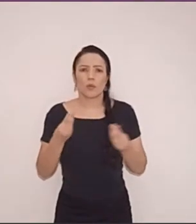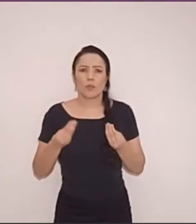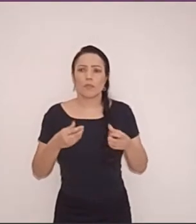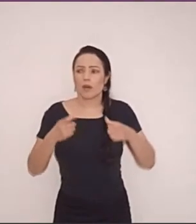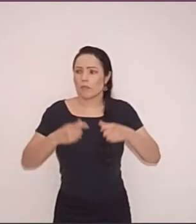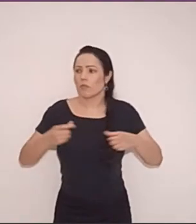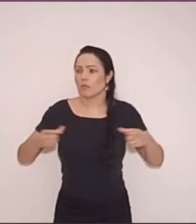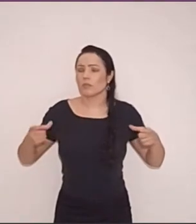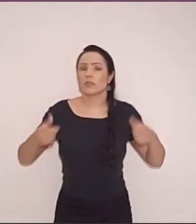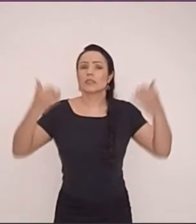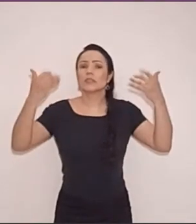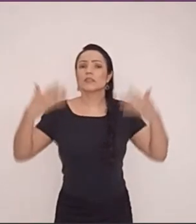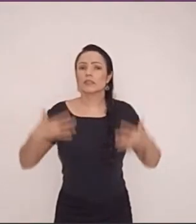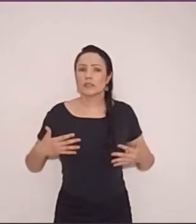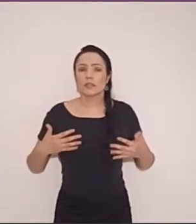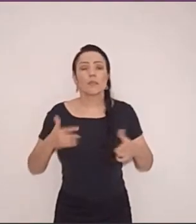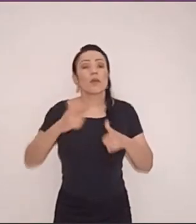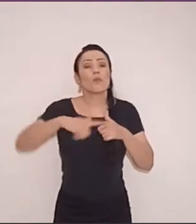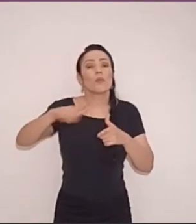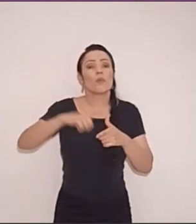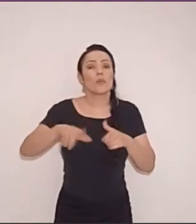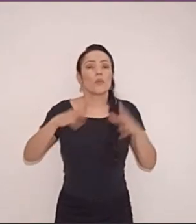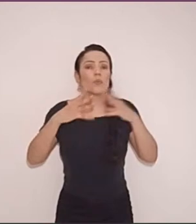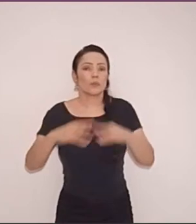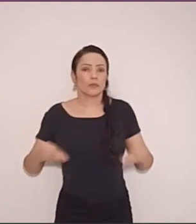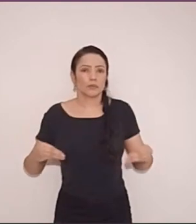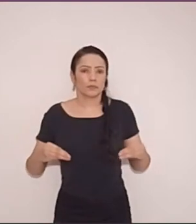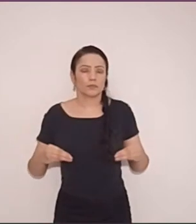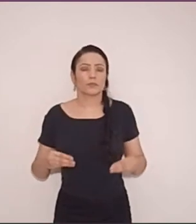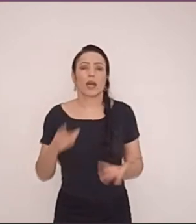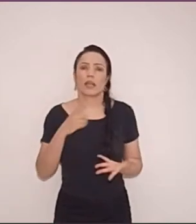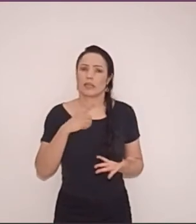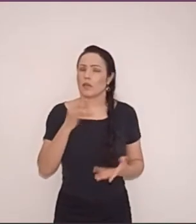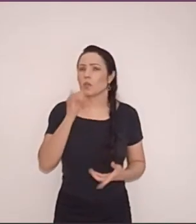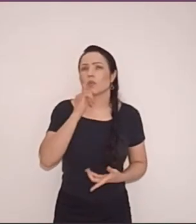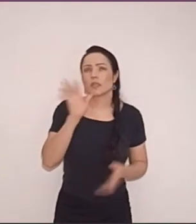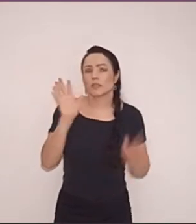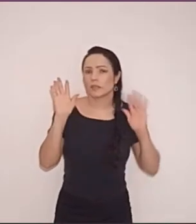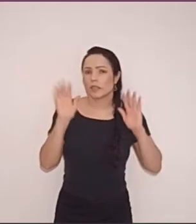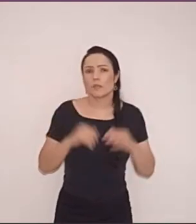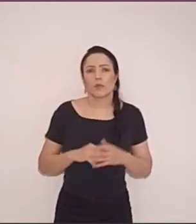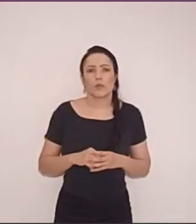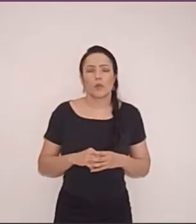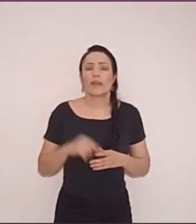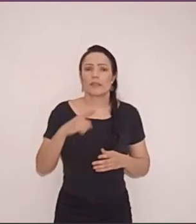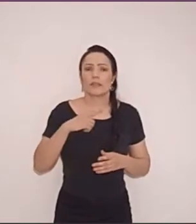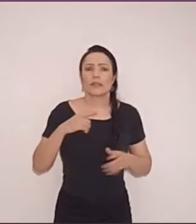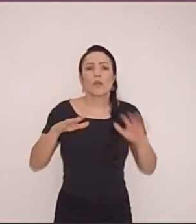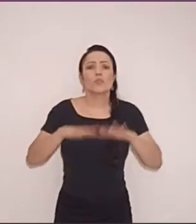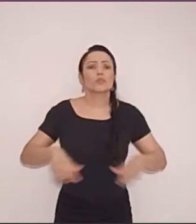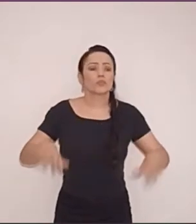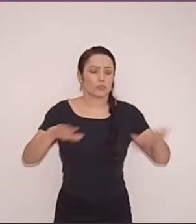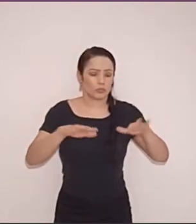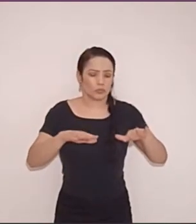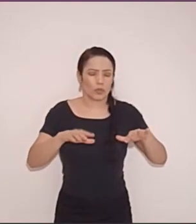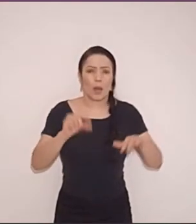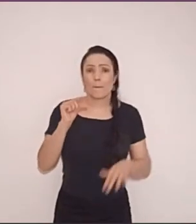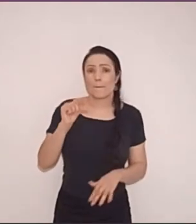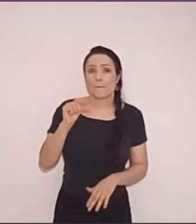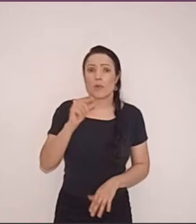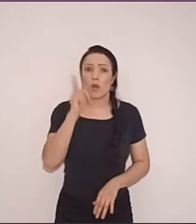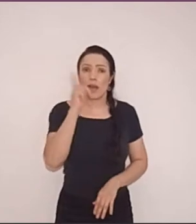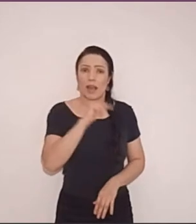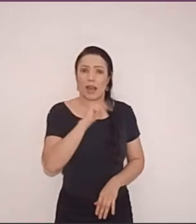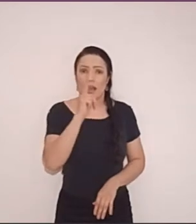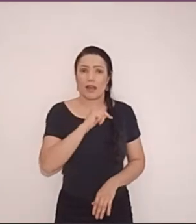repertório para resolução de problemas pois tem problemas como por exemplo Ó tem aqui um território e parece um pouco a